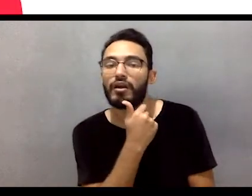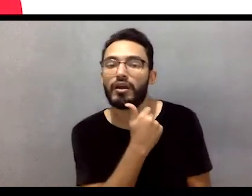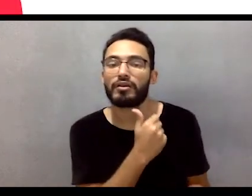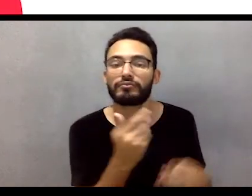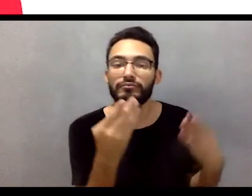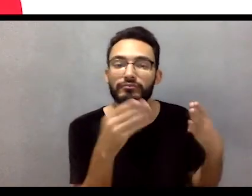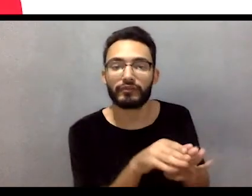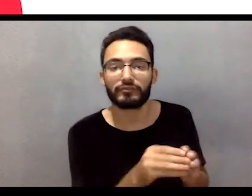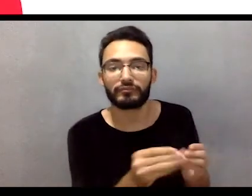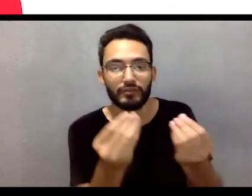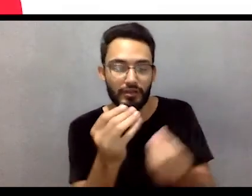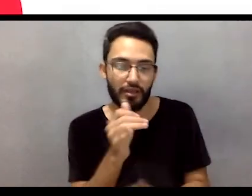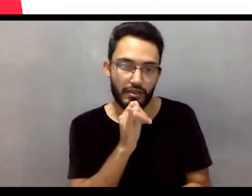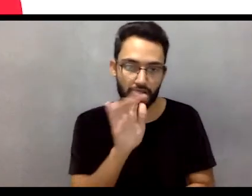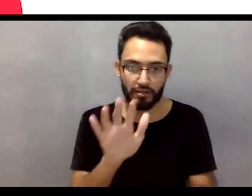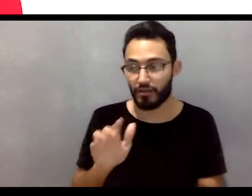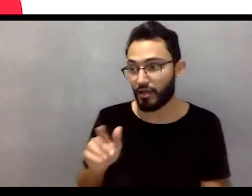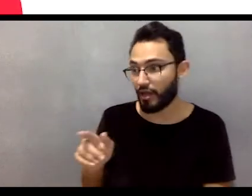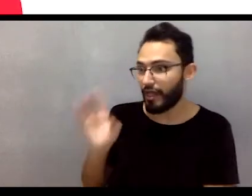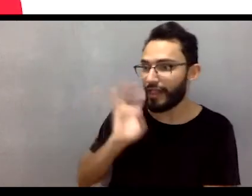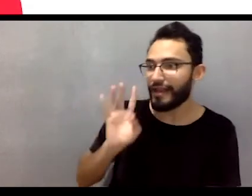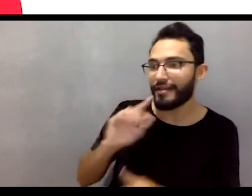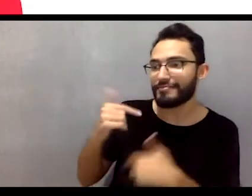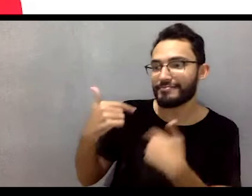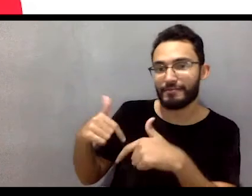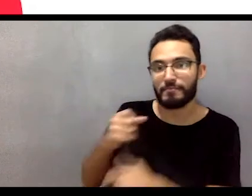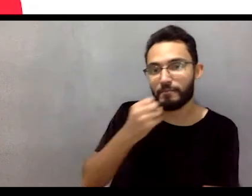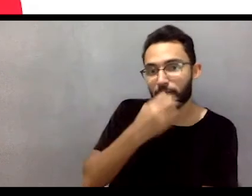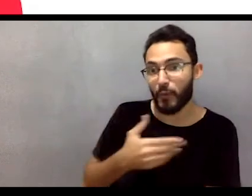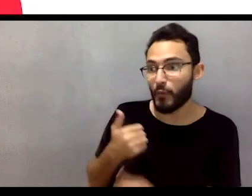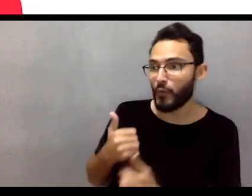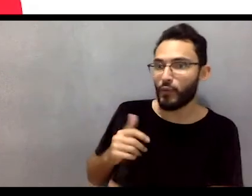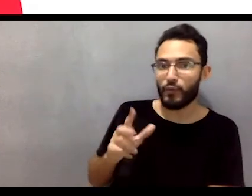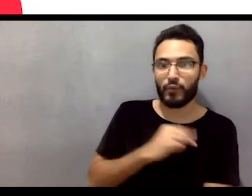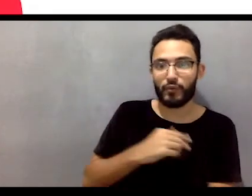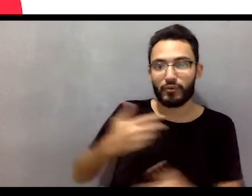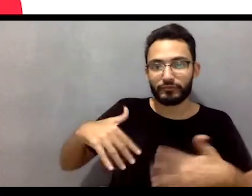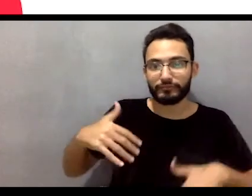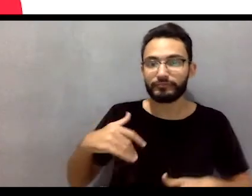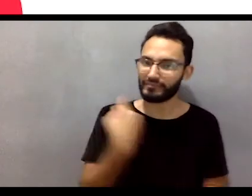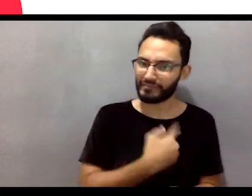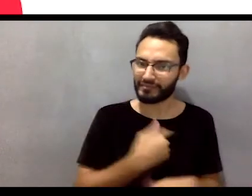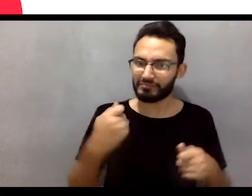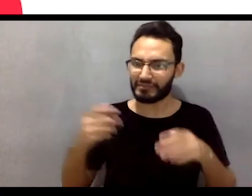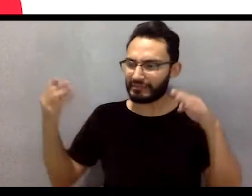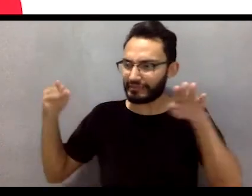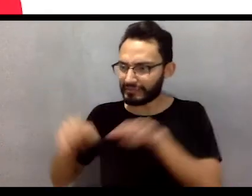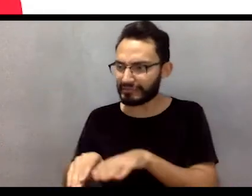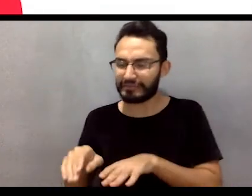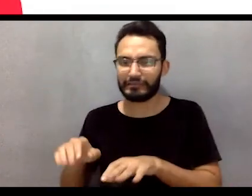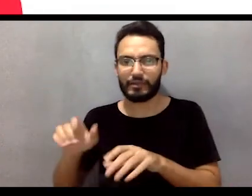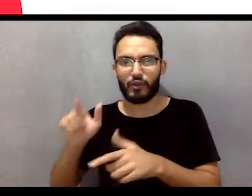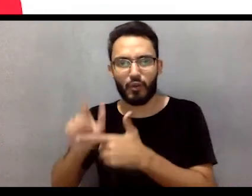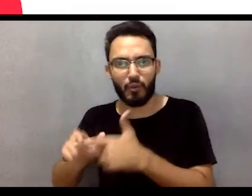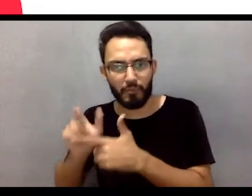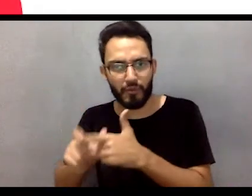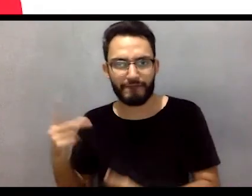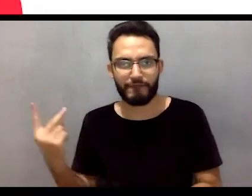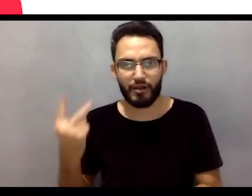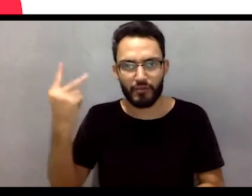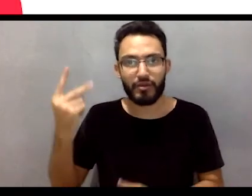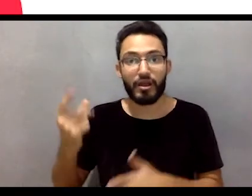Por exemplo, uma demanda legal. Vamos dizer que a gente tem que entregar aquele componente de